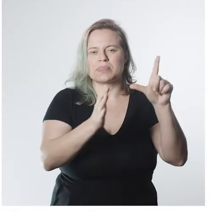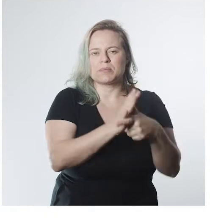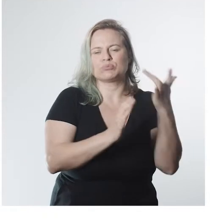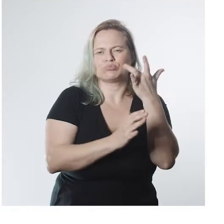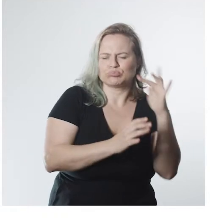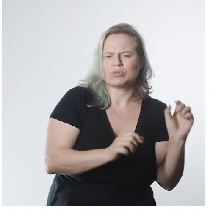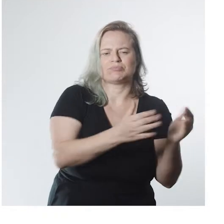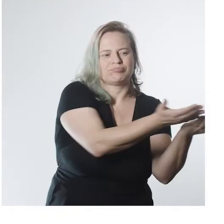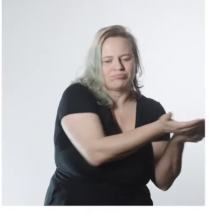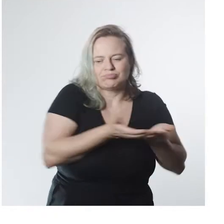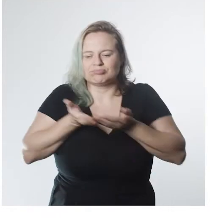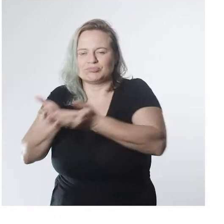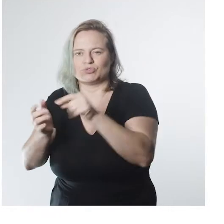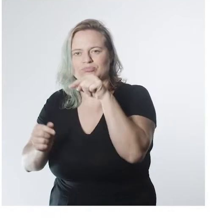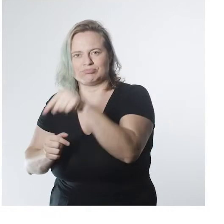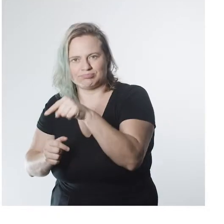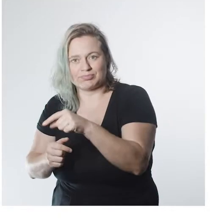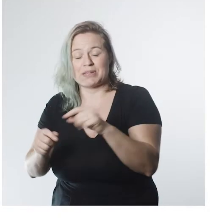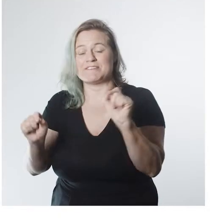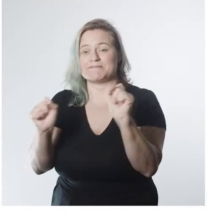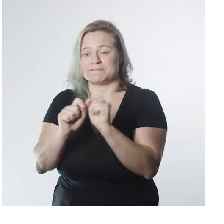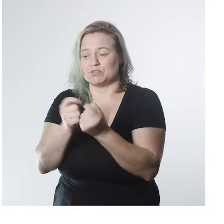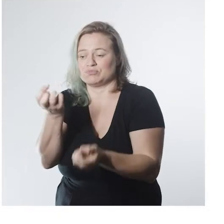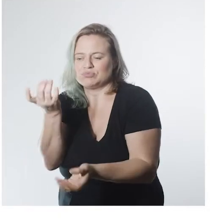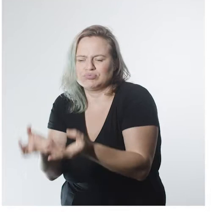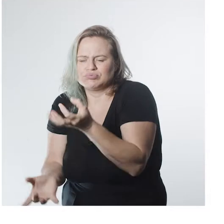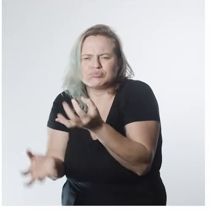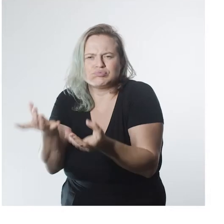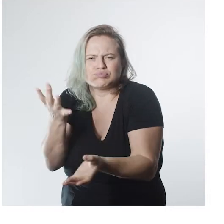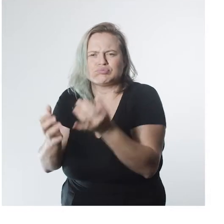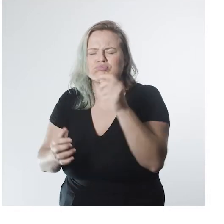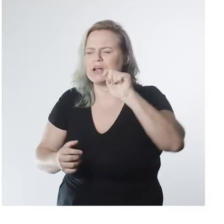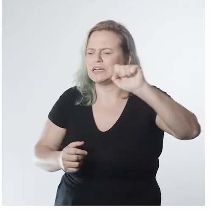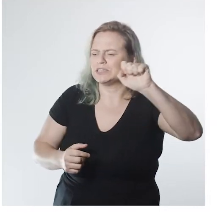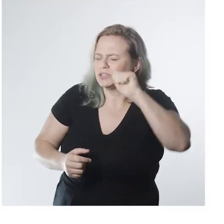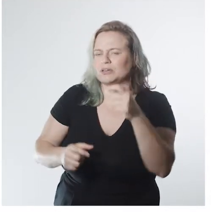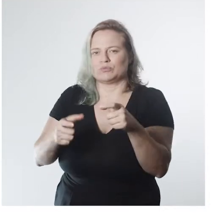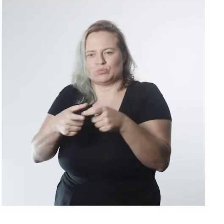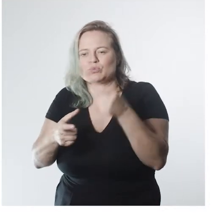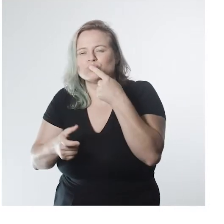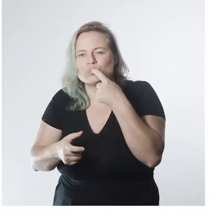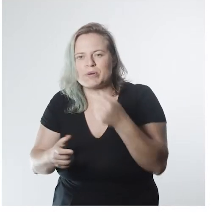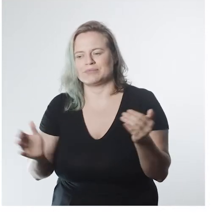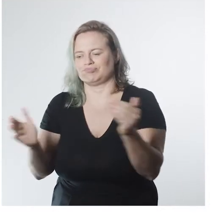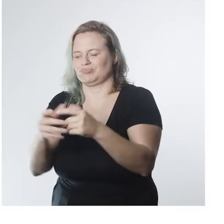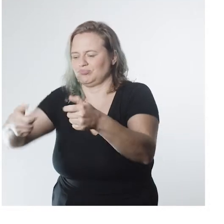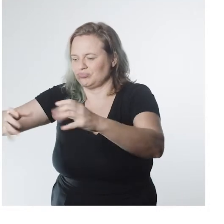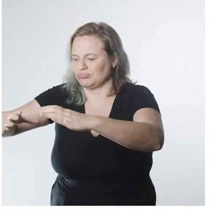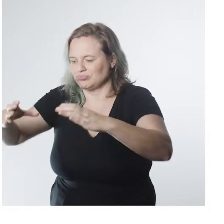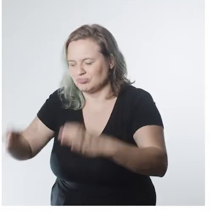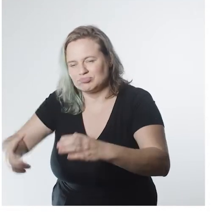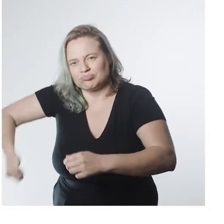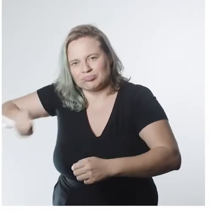são retirados do forno e é refogado cebola, cenoura, tomate na panela até eles suarem, né,